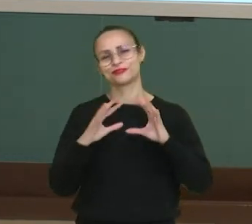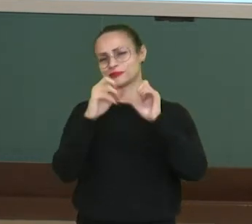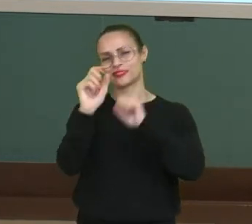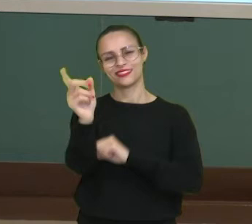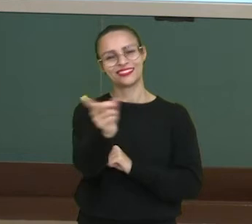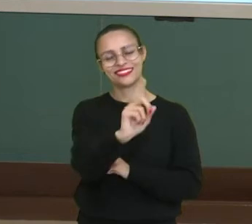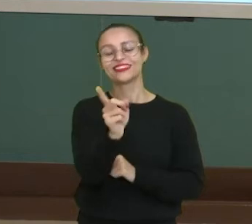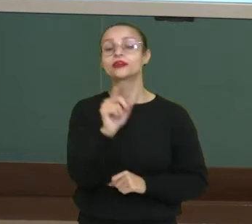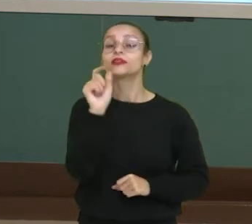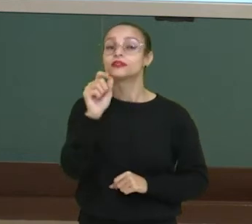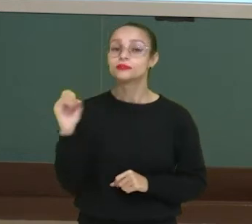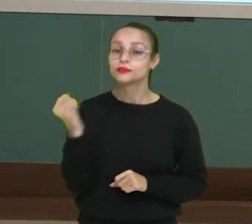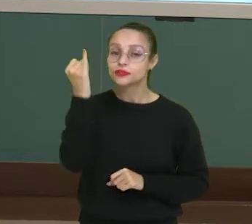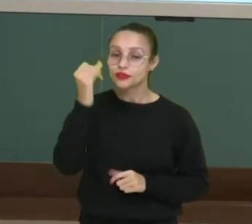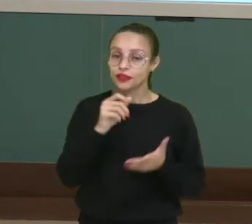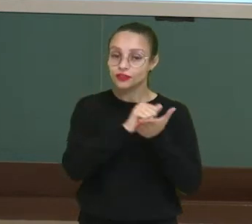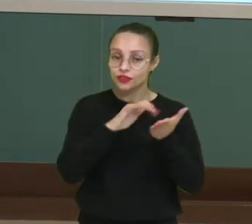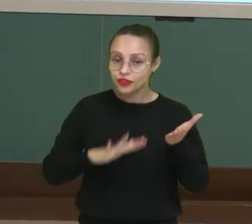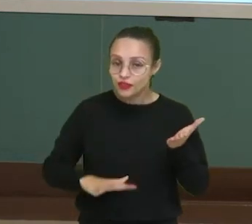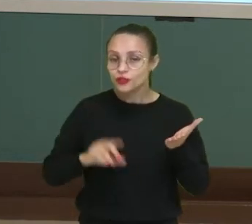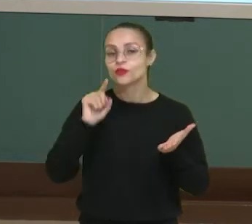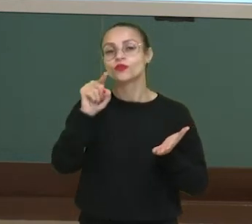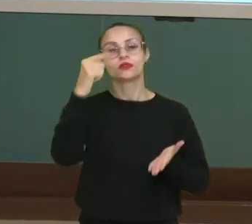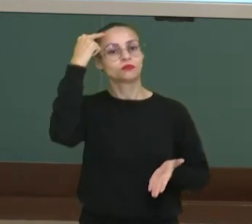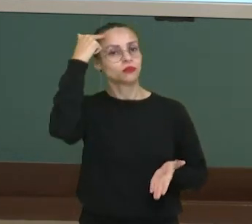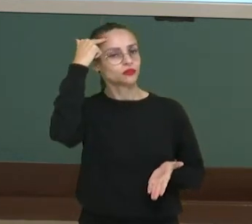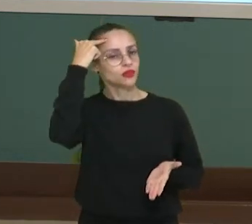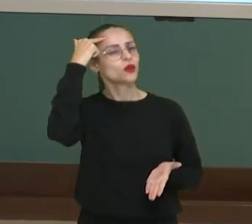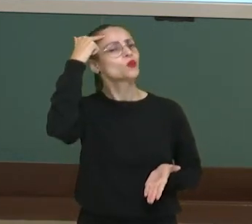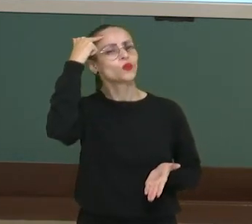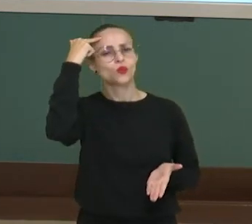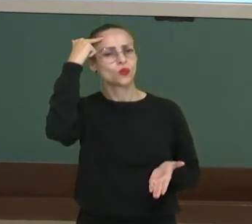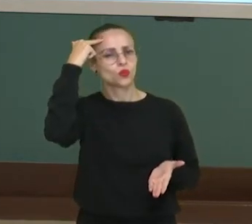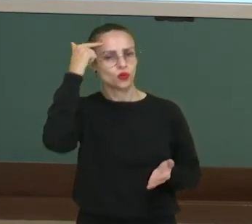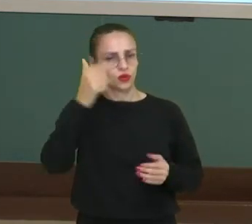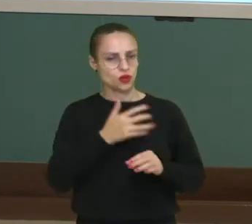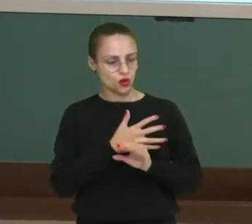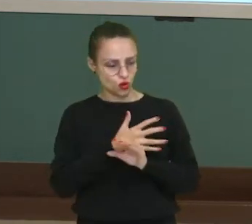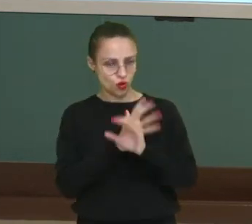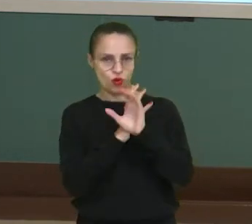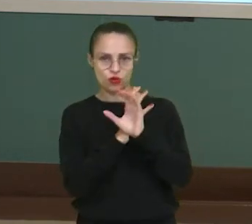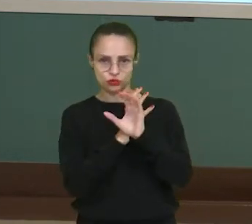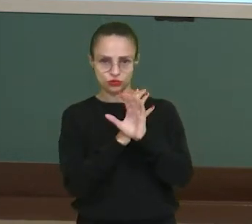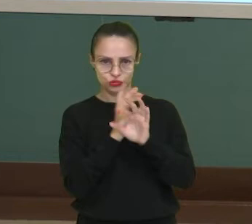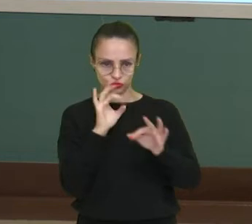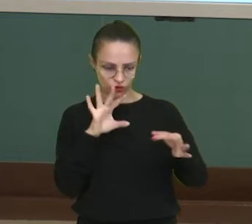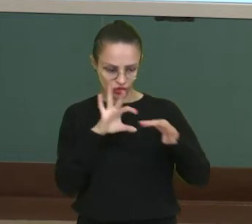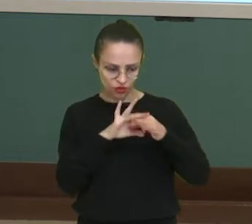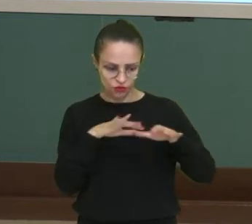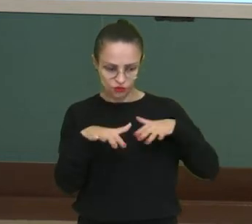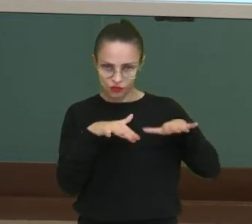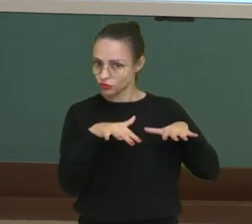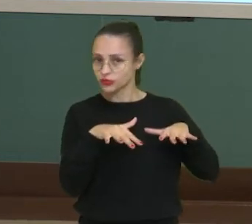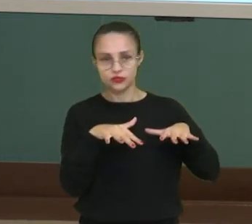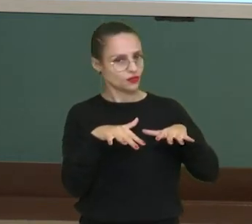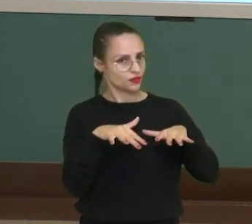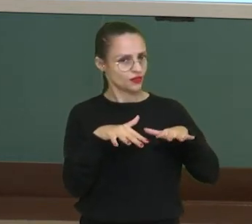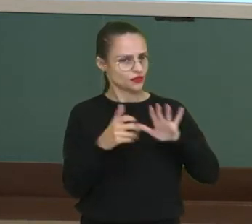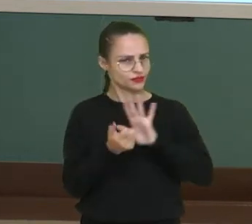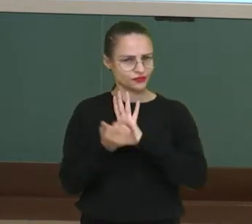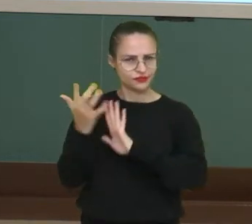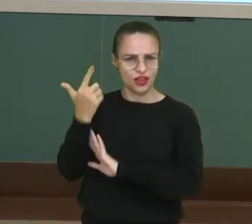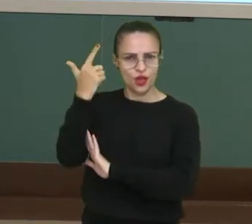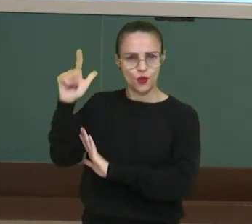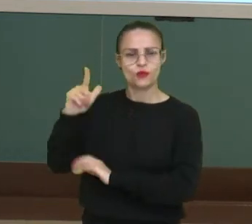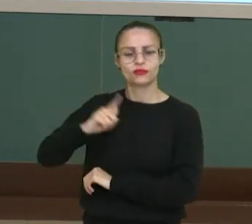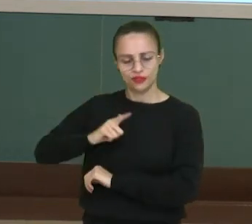A importância dessa atividade é pensar que ossos não está só relacionado a movimento, tem muitas outras